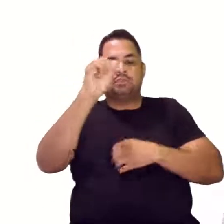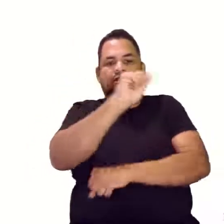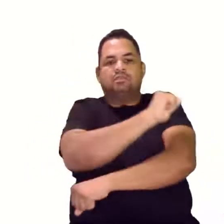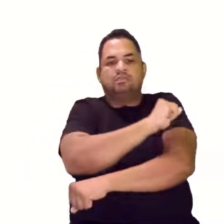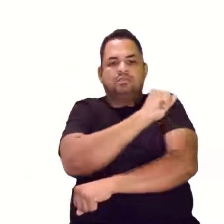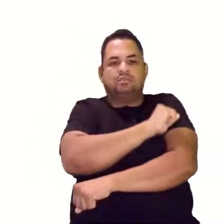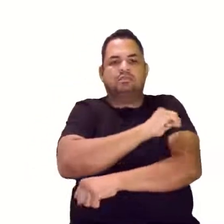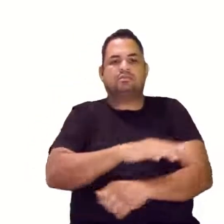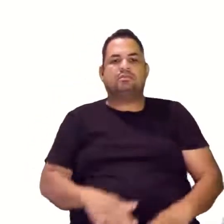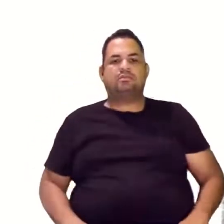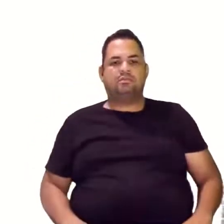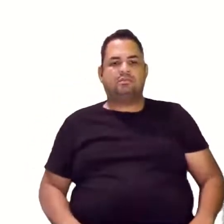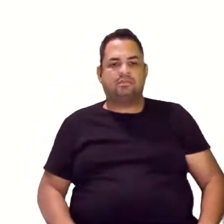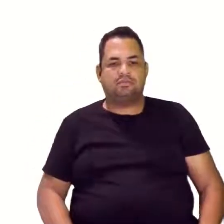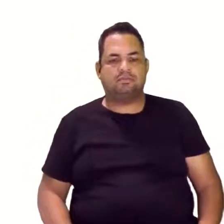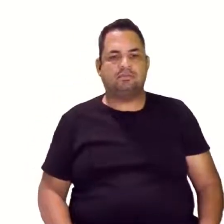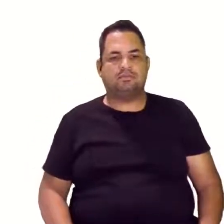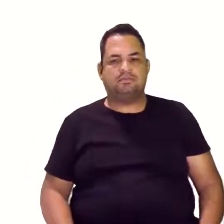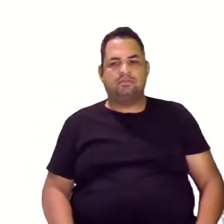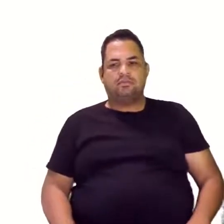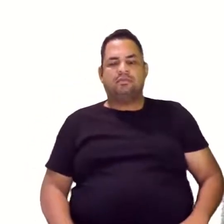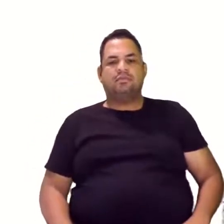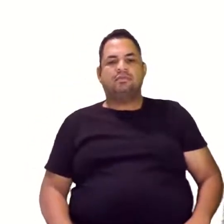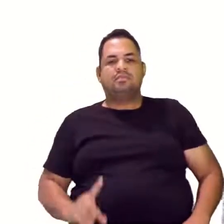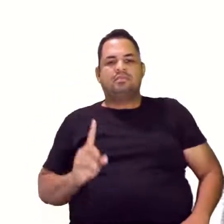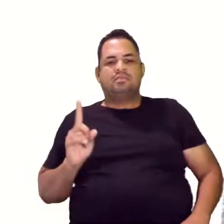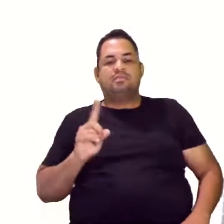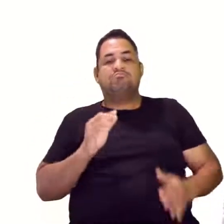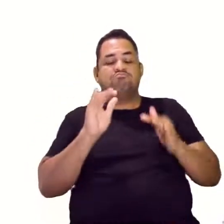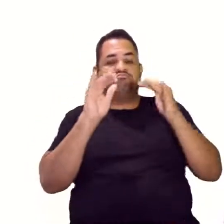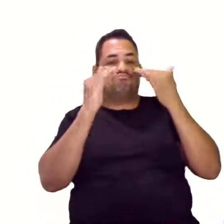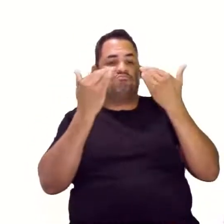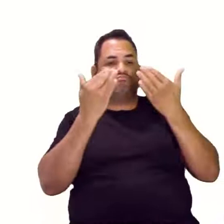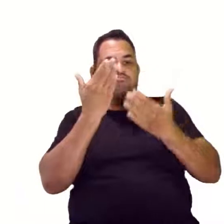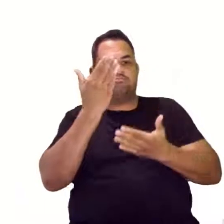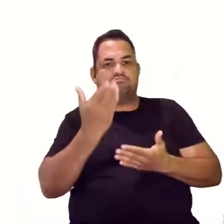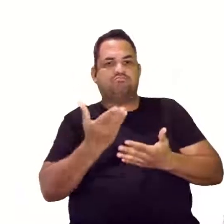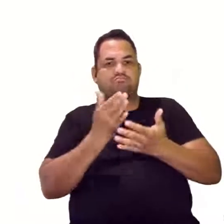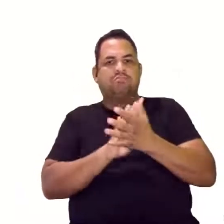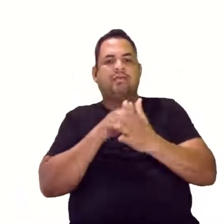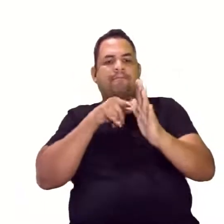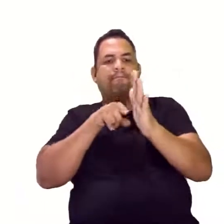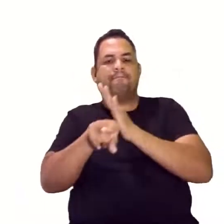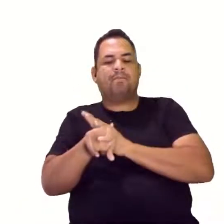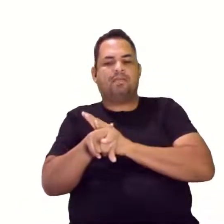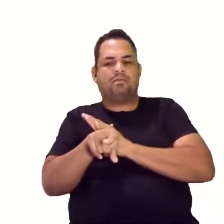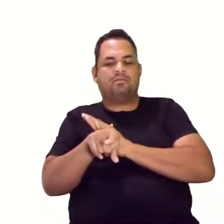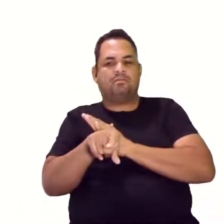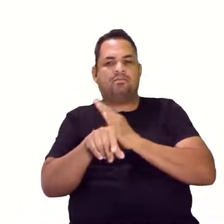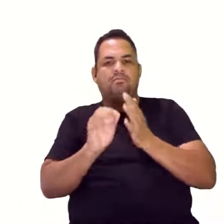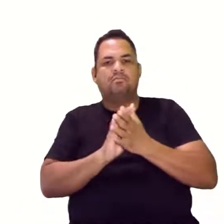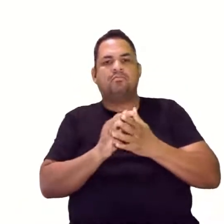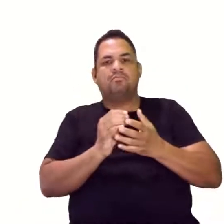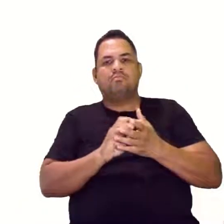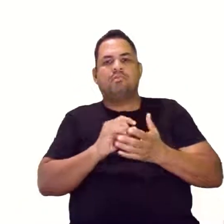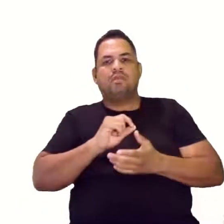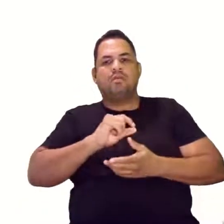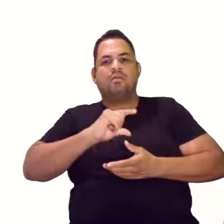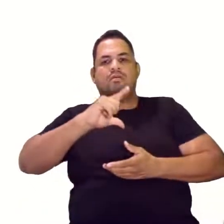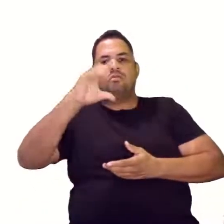né? Distrator com distraído. E não prestou atenção lá no comando aumento